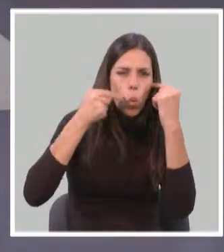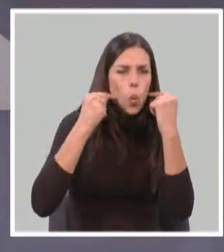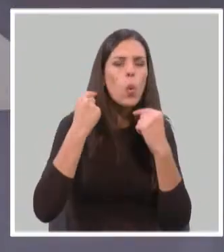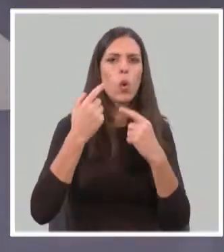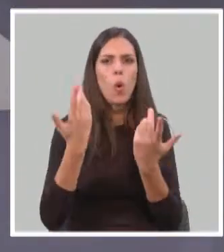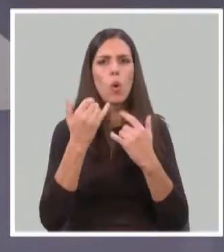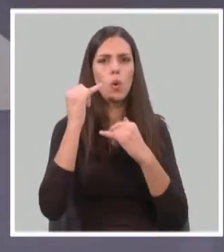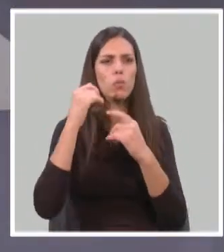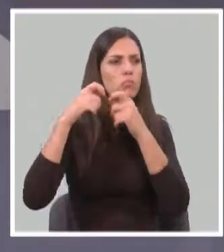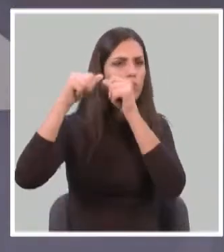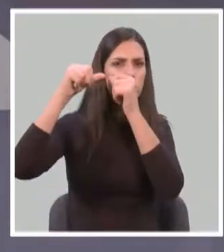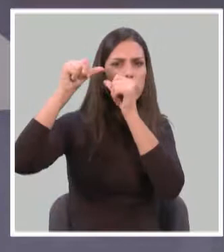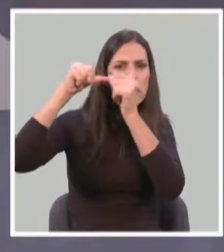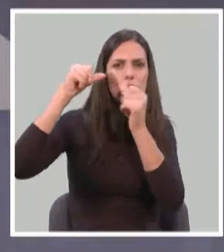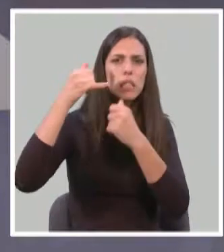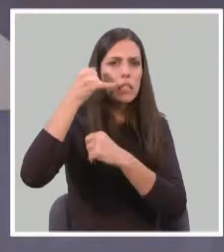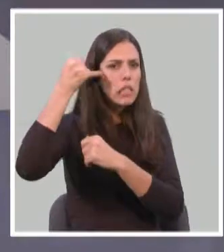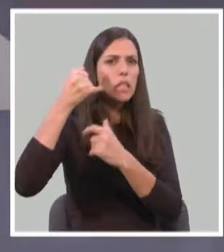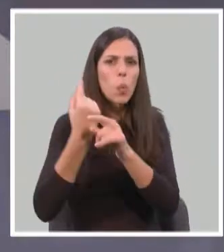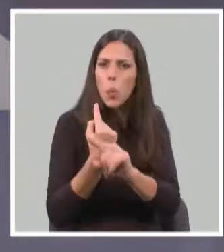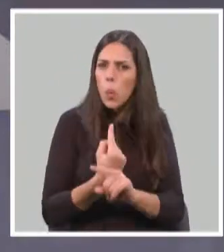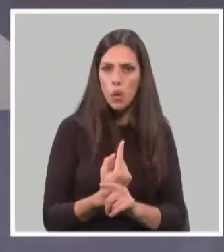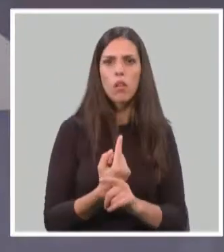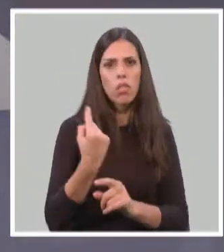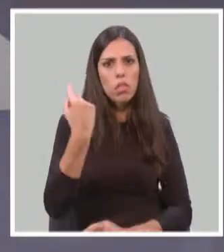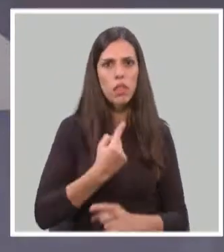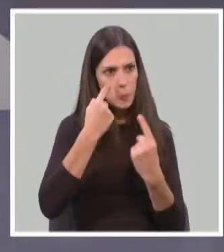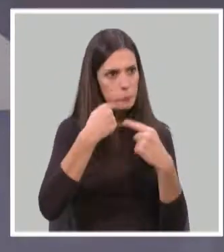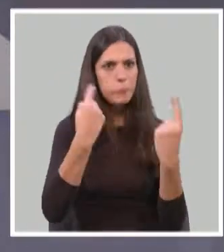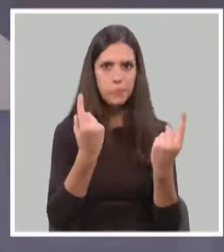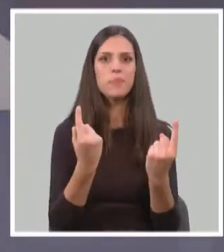visíveis e a comédia chama a atenção para essas falhas. Nós não devemos